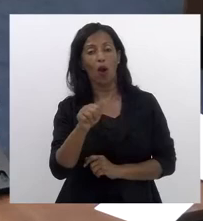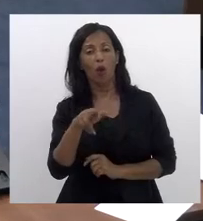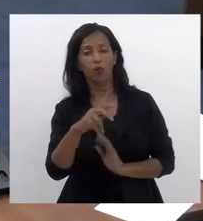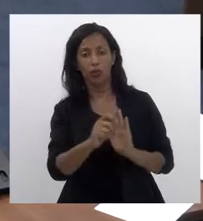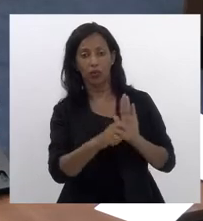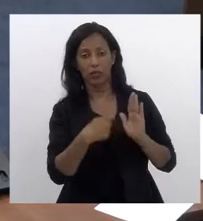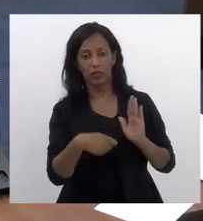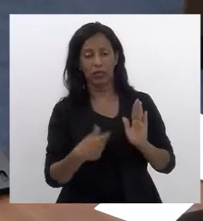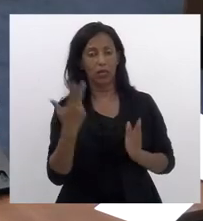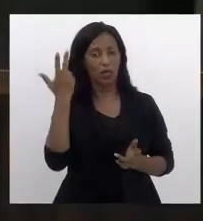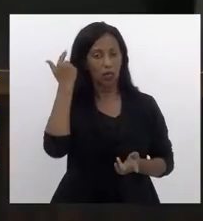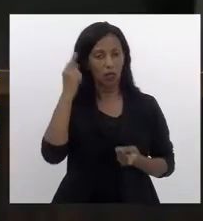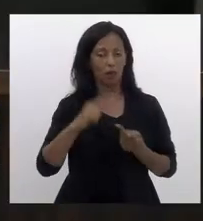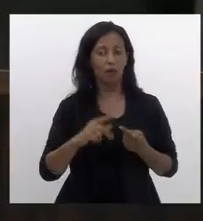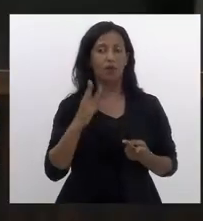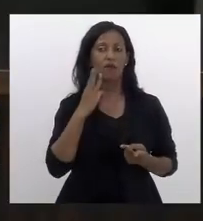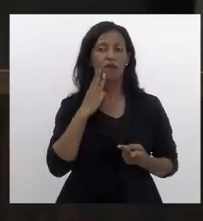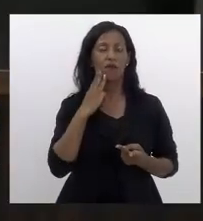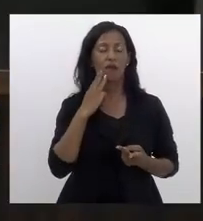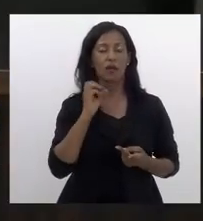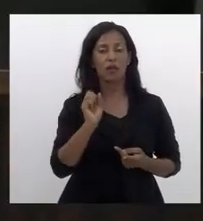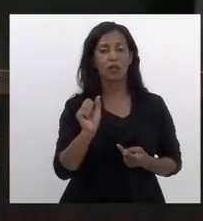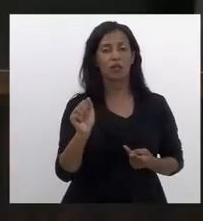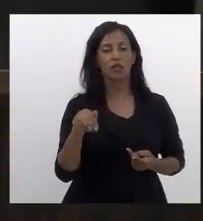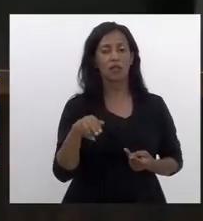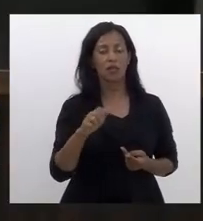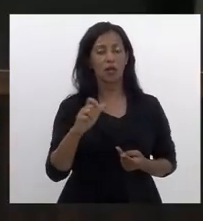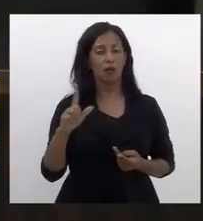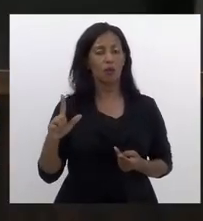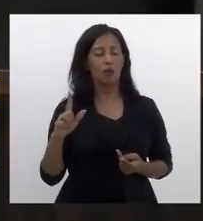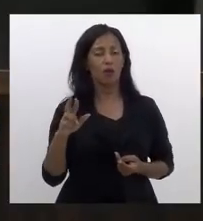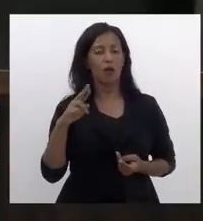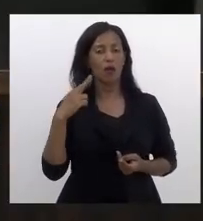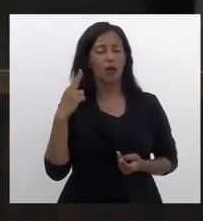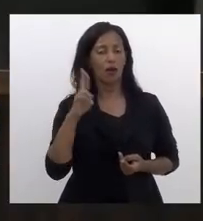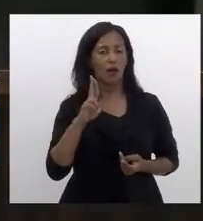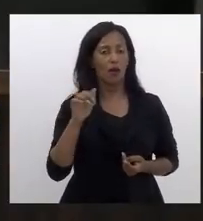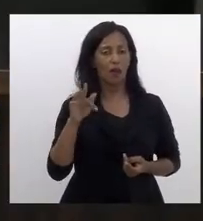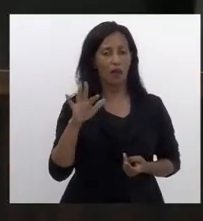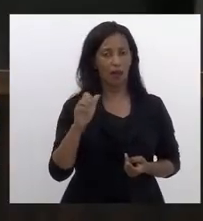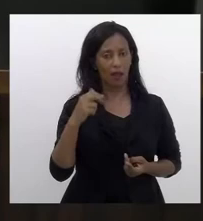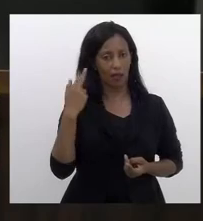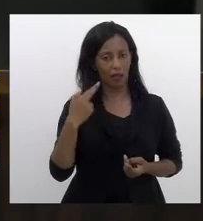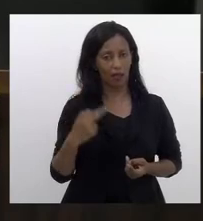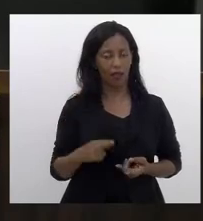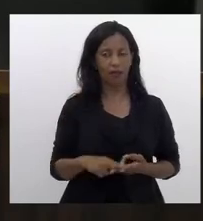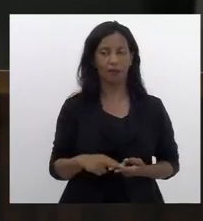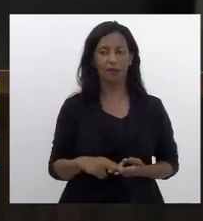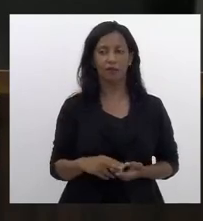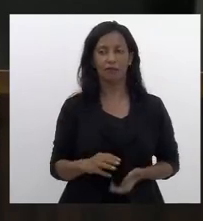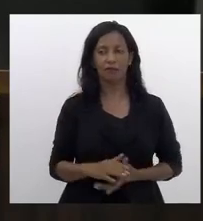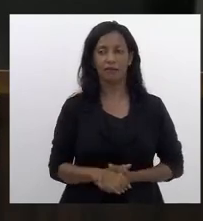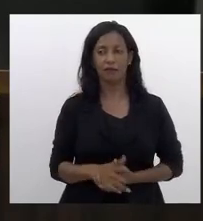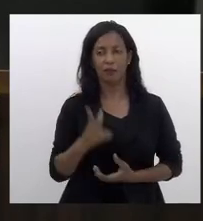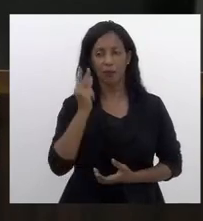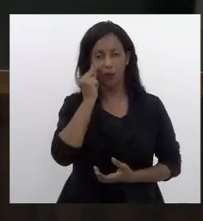deputados Eliomar, Valdeque, quem mais quiser. Samuel, Renata, Bebeto, Bebetão,